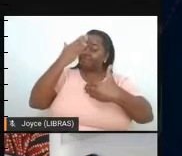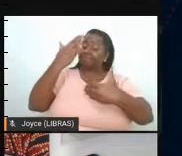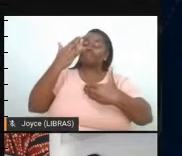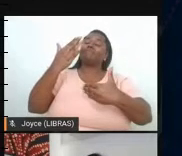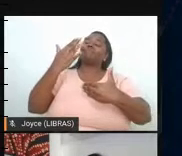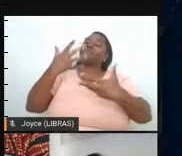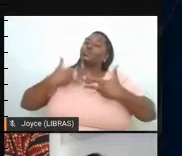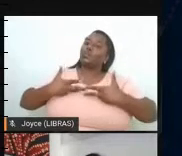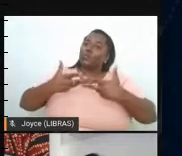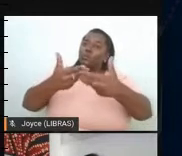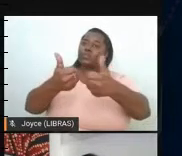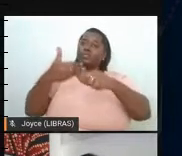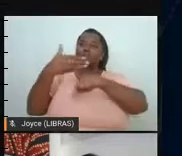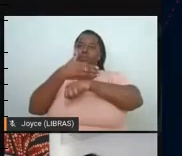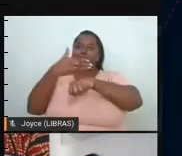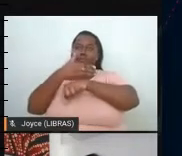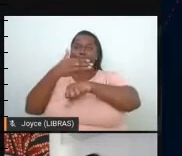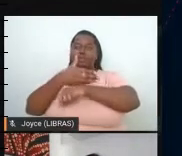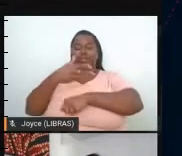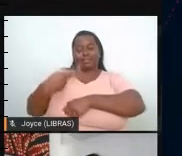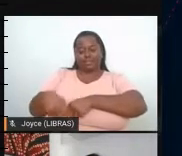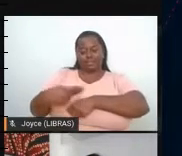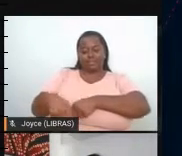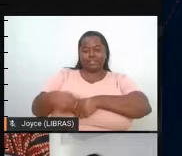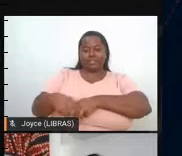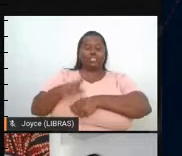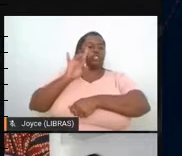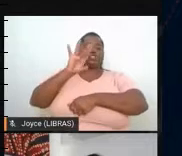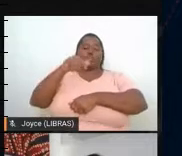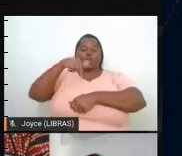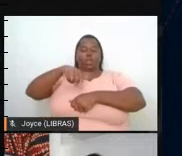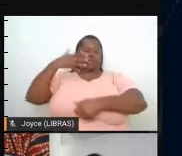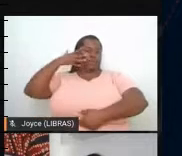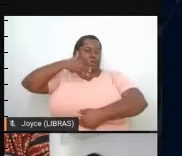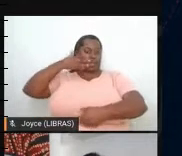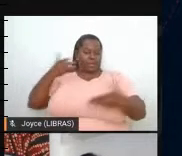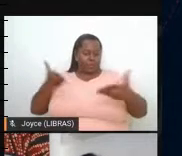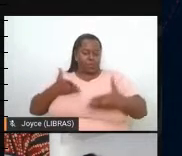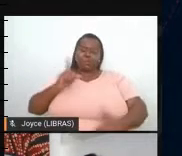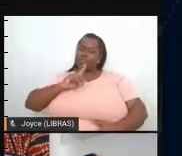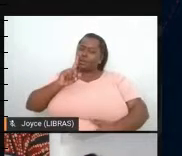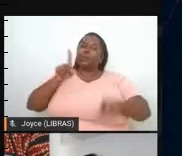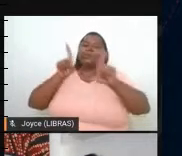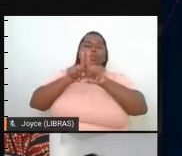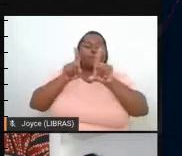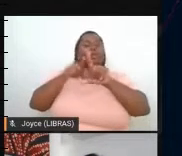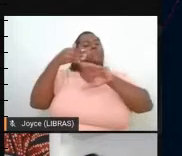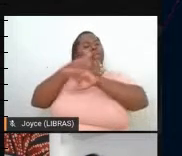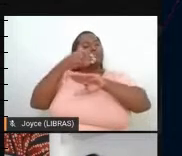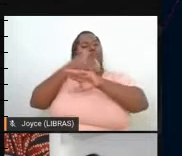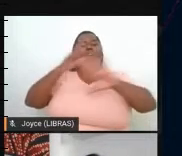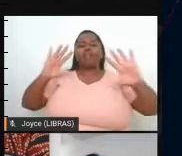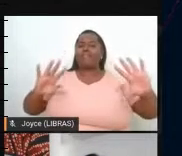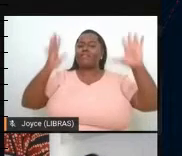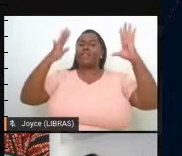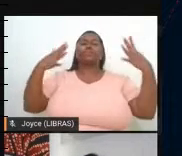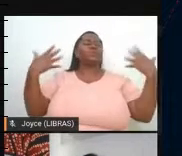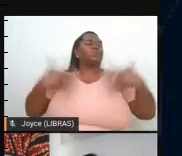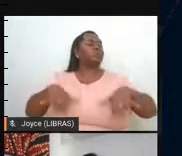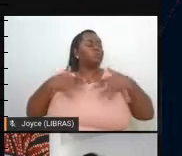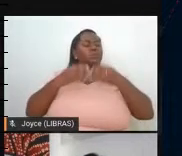estar participando aqui, não só aqui hoje na palestra, mas de todo esse evento, que está sendo muito bom,